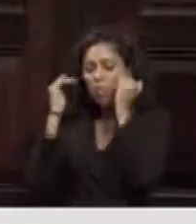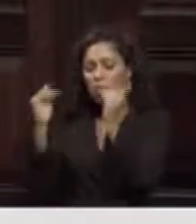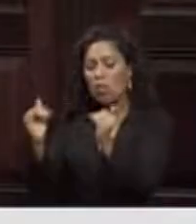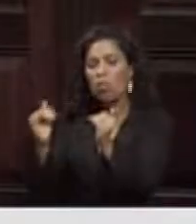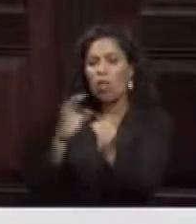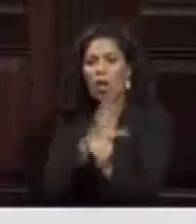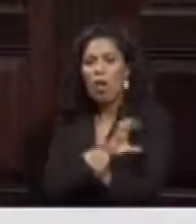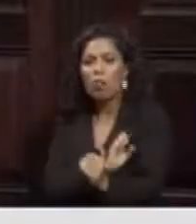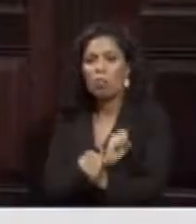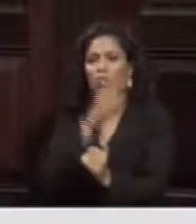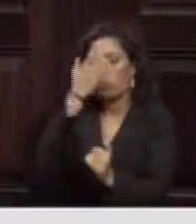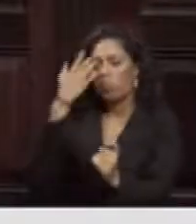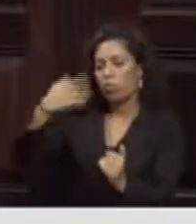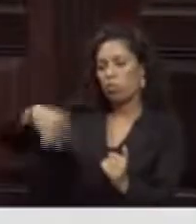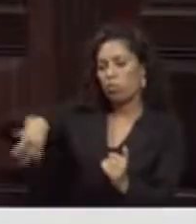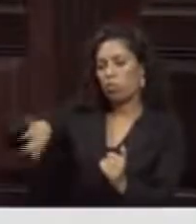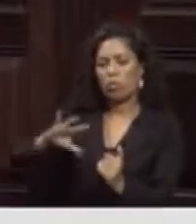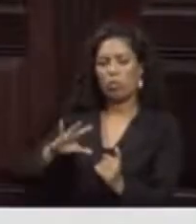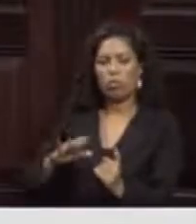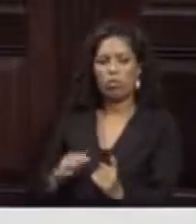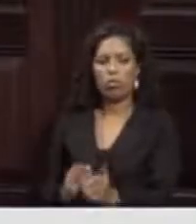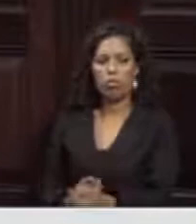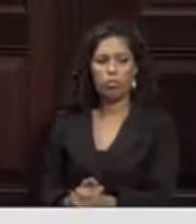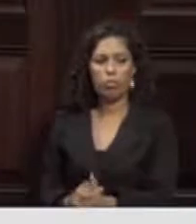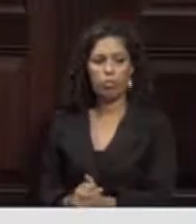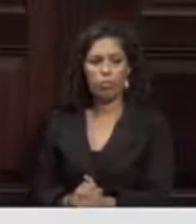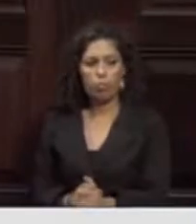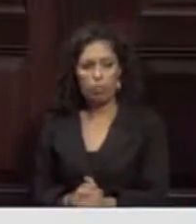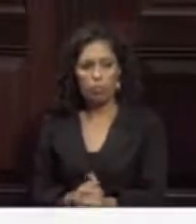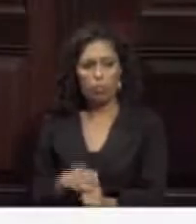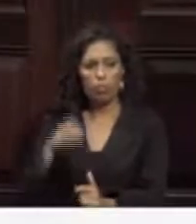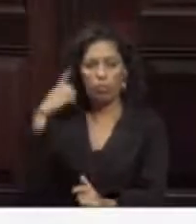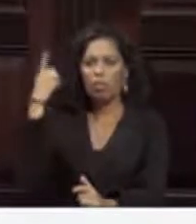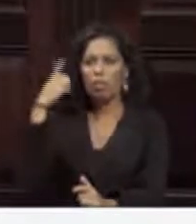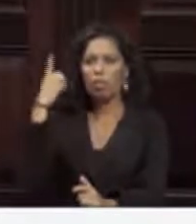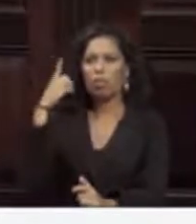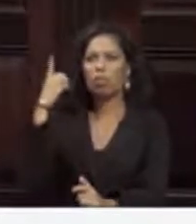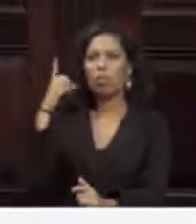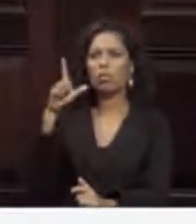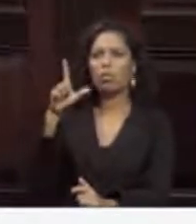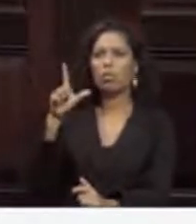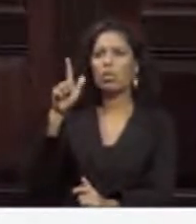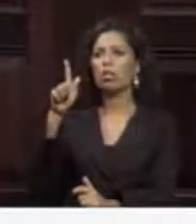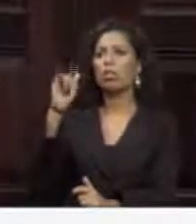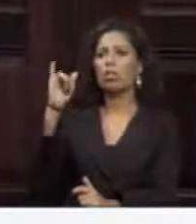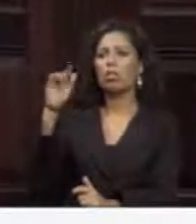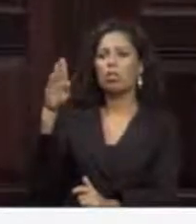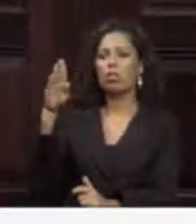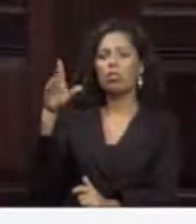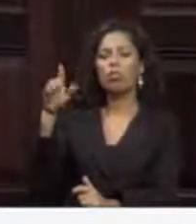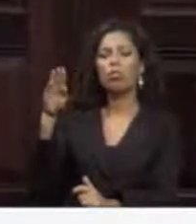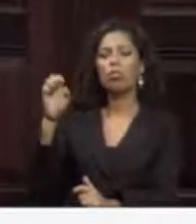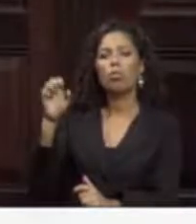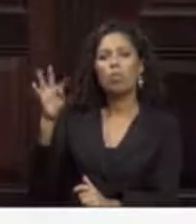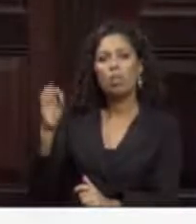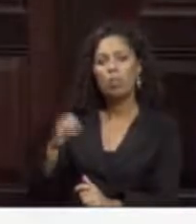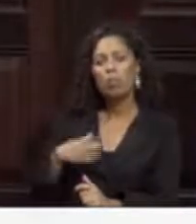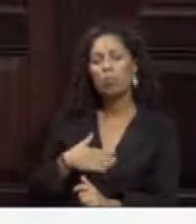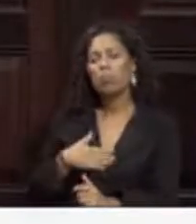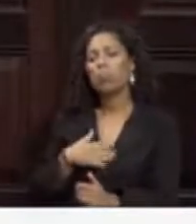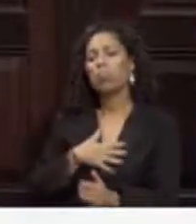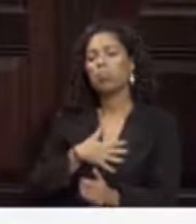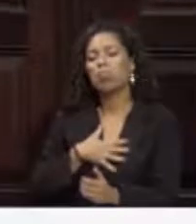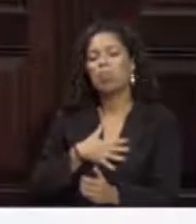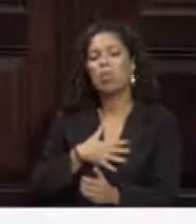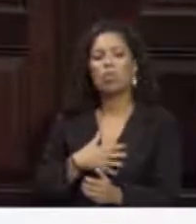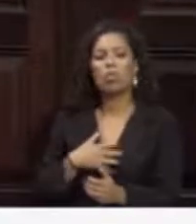comunidades, entre elas a comunidade LGBT. Deputado Gilberto, queria dizer só do orgulho que eu tenho de ser vosso companheiro em várias leis, e eu me